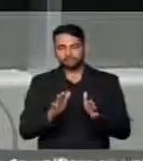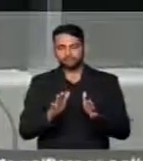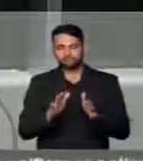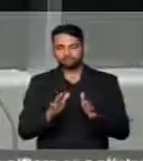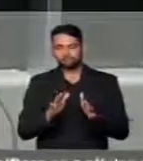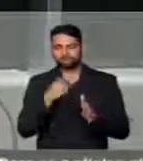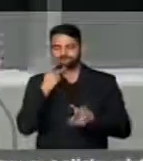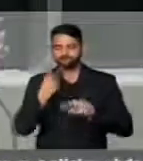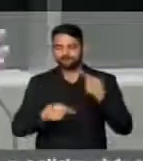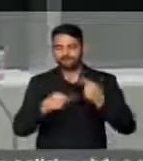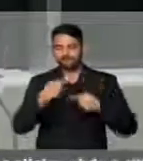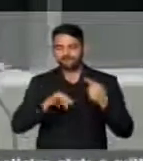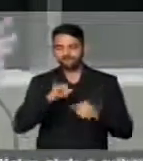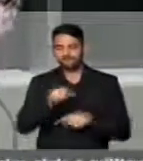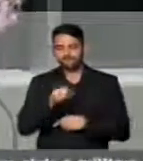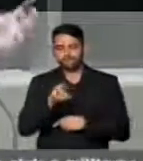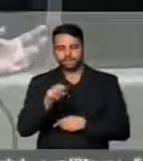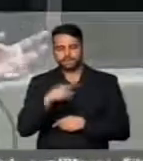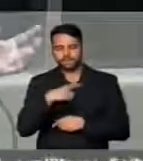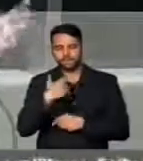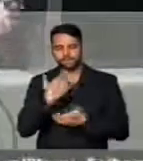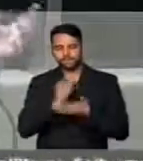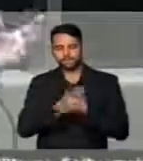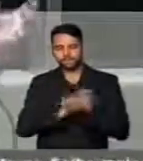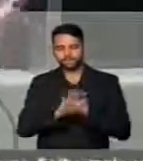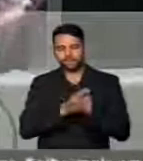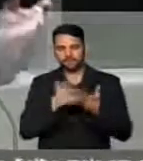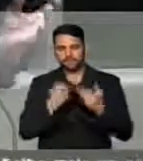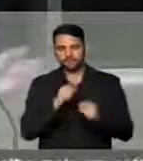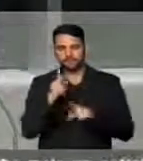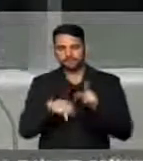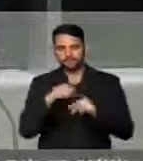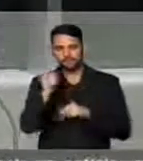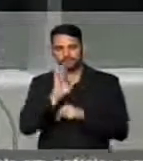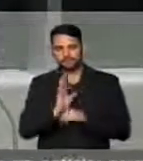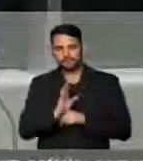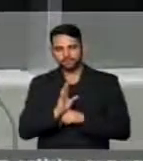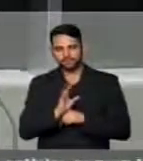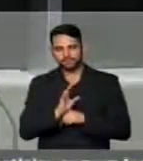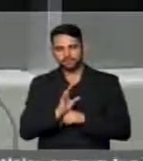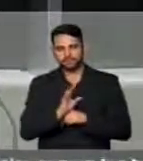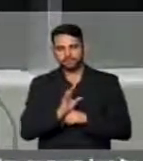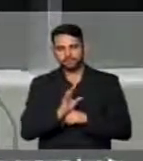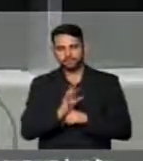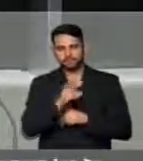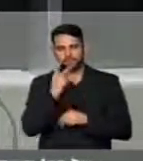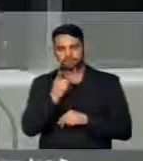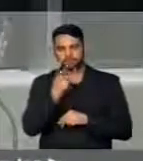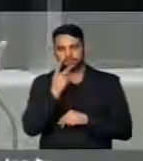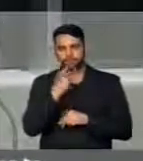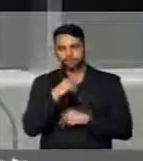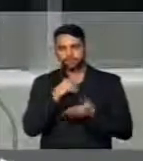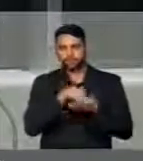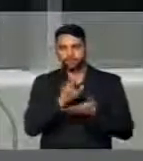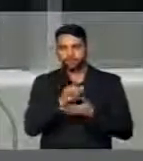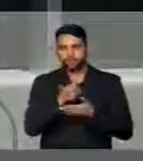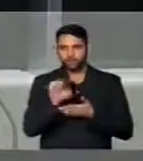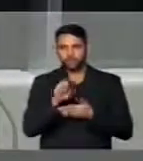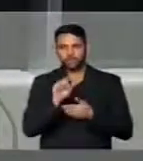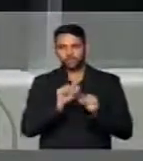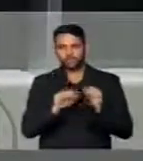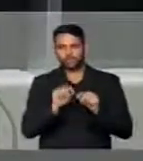Os discursos do João Santana não vão colar mais para o povo brasileiro. O discurso de golpe,